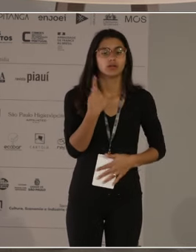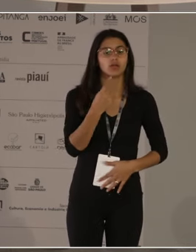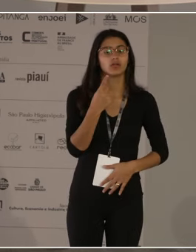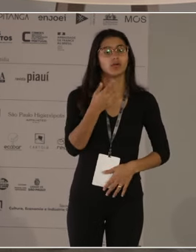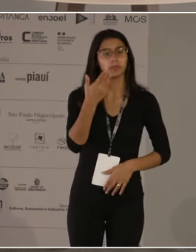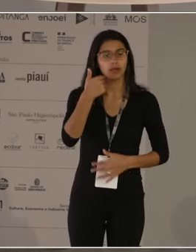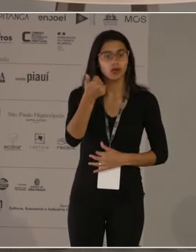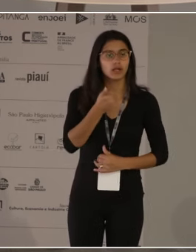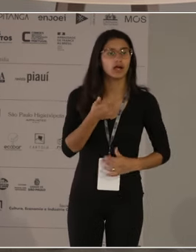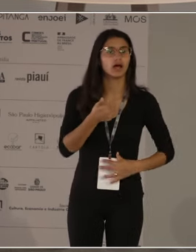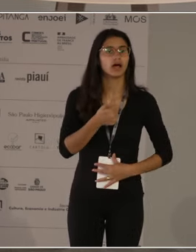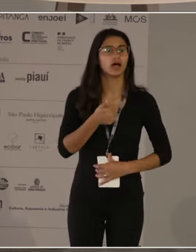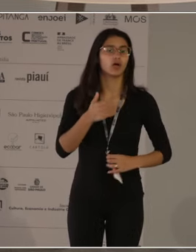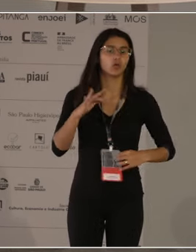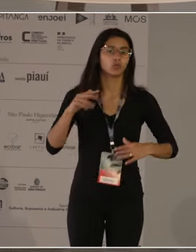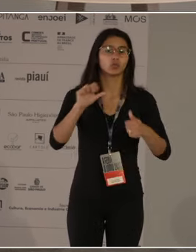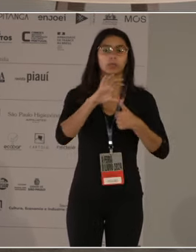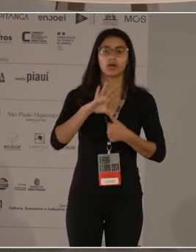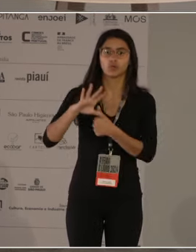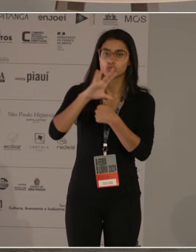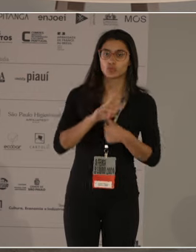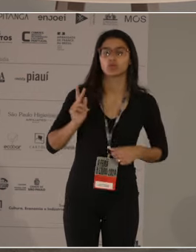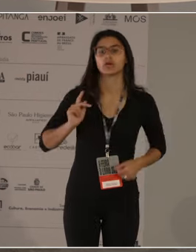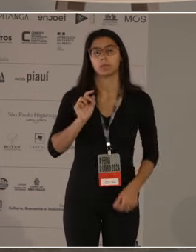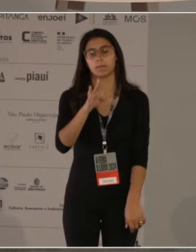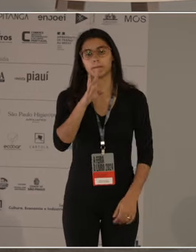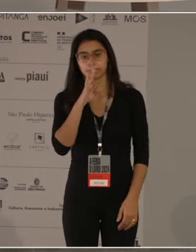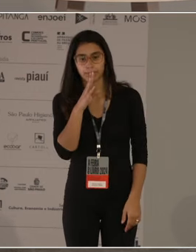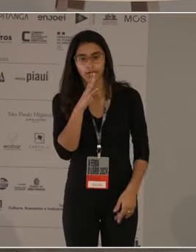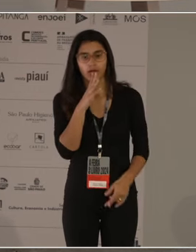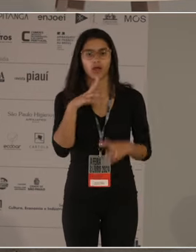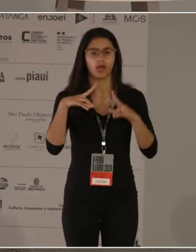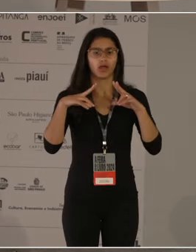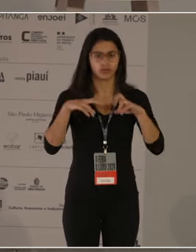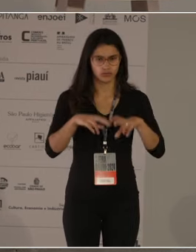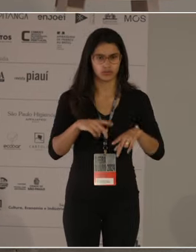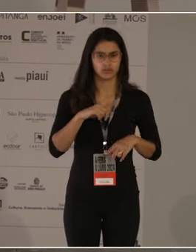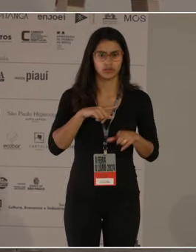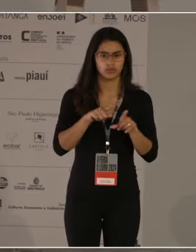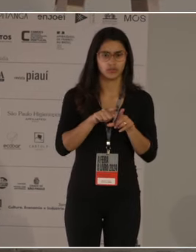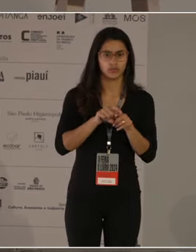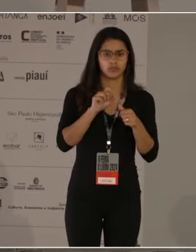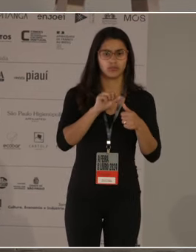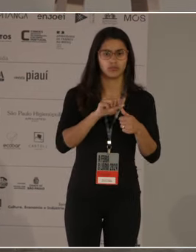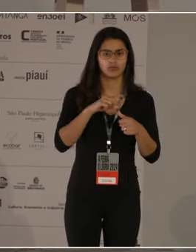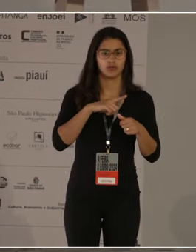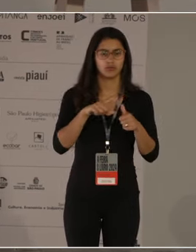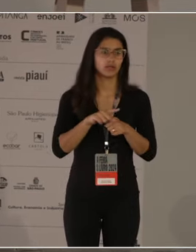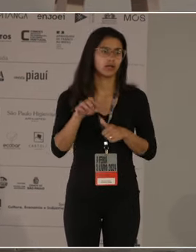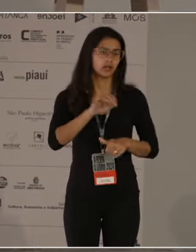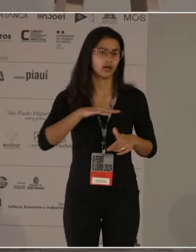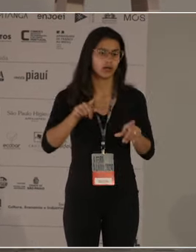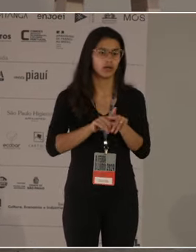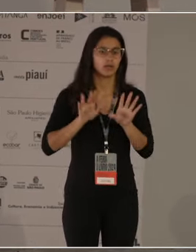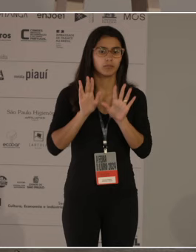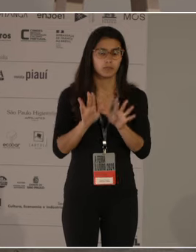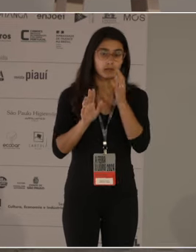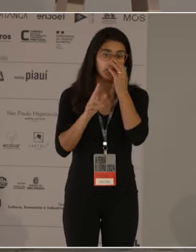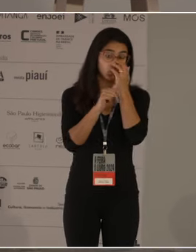as vozes da América do Sul, que sempre foram silenciadas pelos arqueólogos da América do Norte. Acho que tem um pouco esse lado, mas